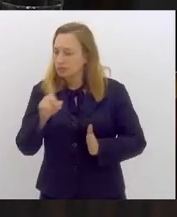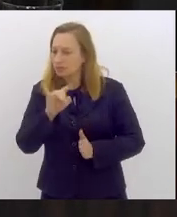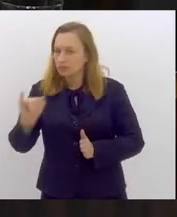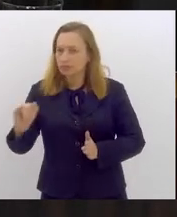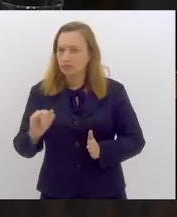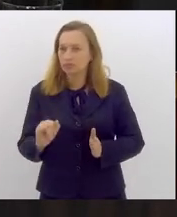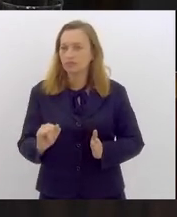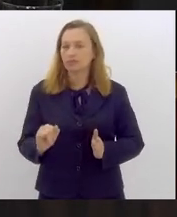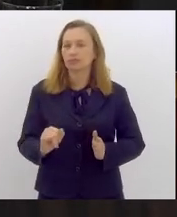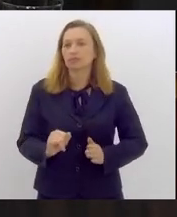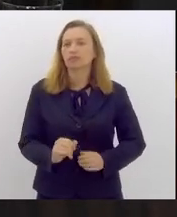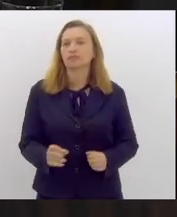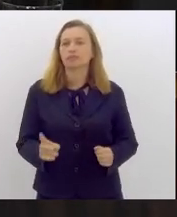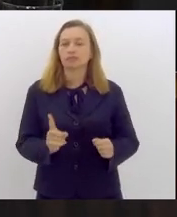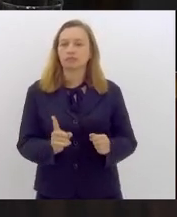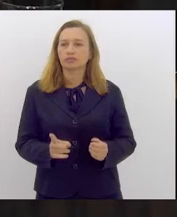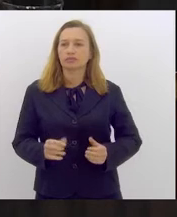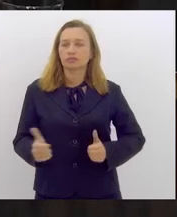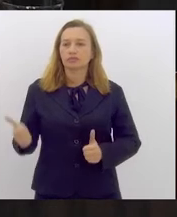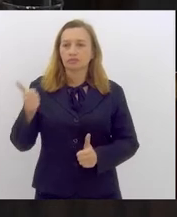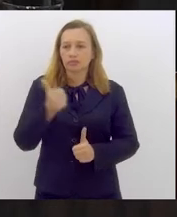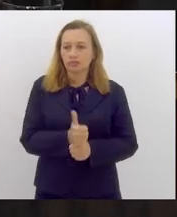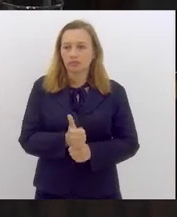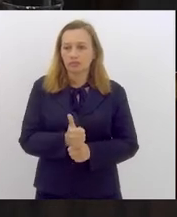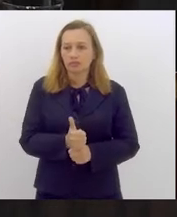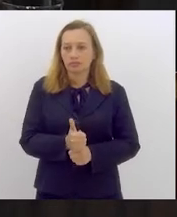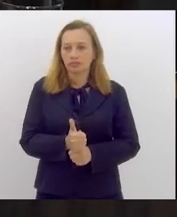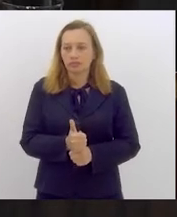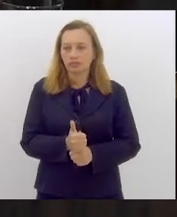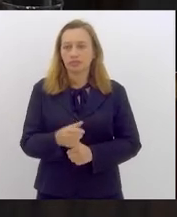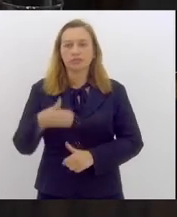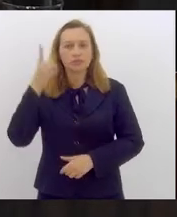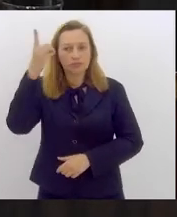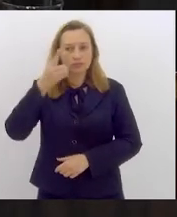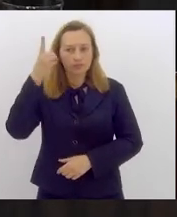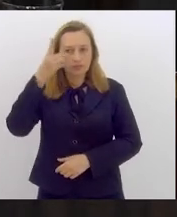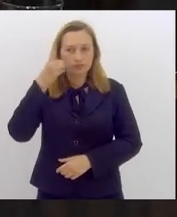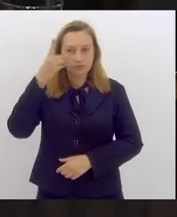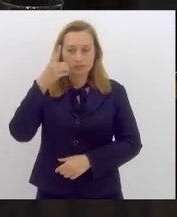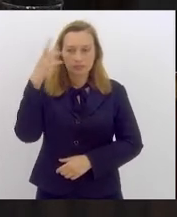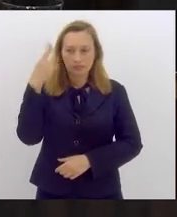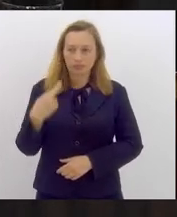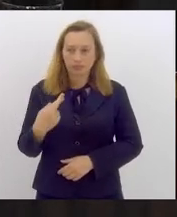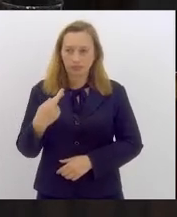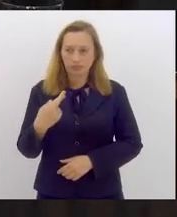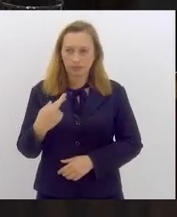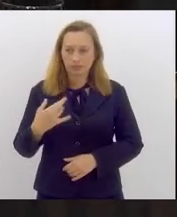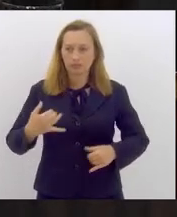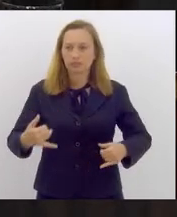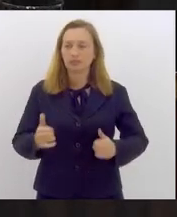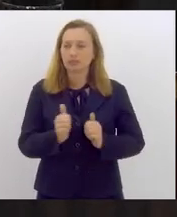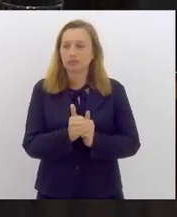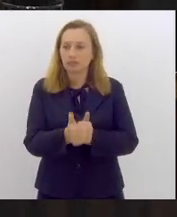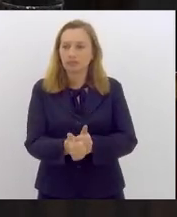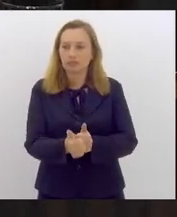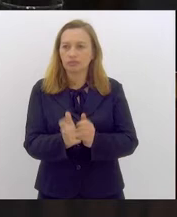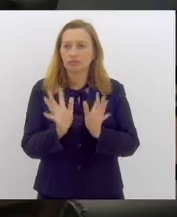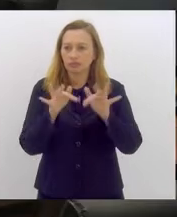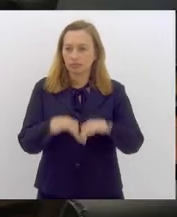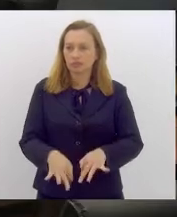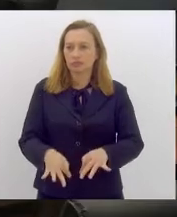ordem do dia, passo a presidência à nossa queridíssima deputada Renata Souza, que conduzirá o expediente